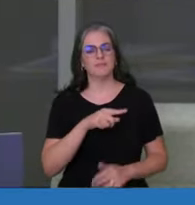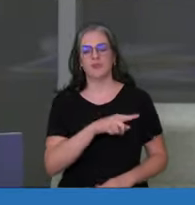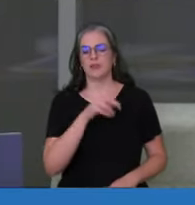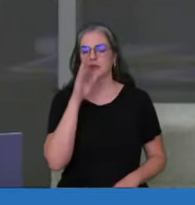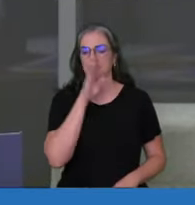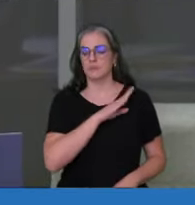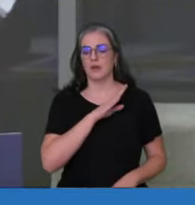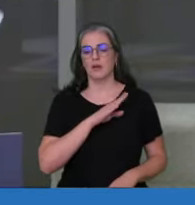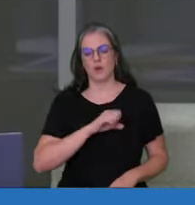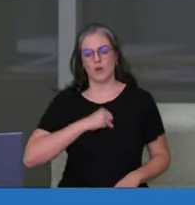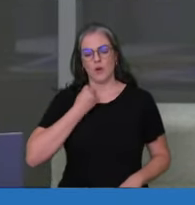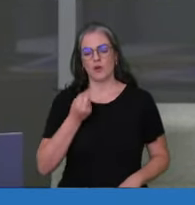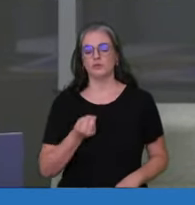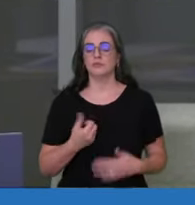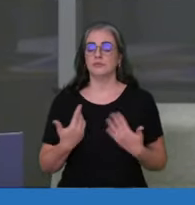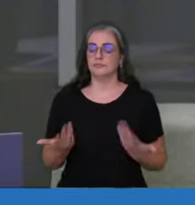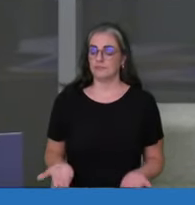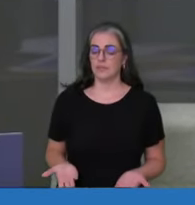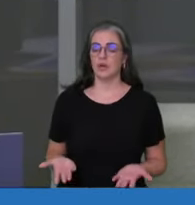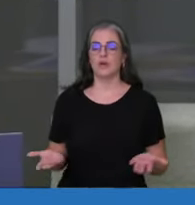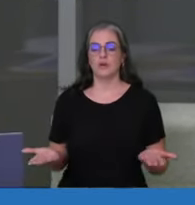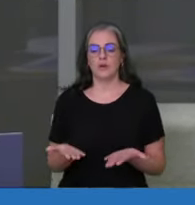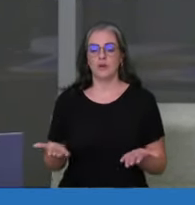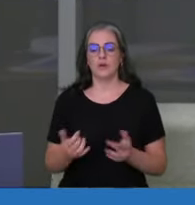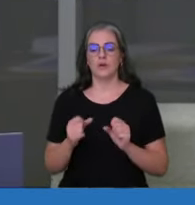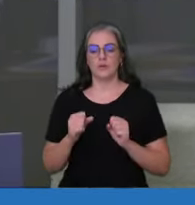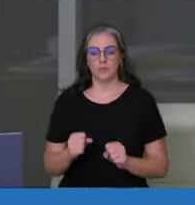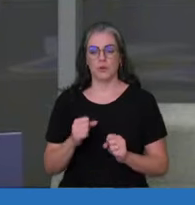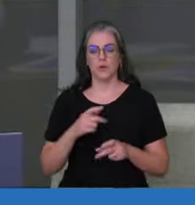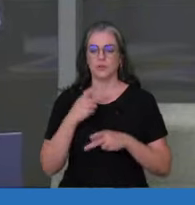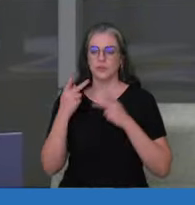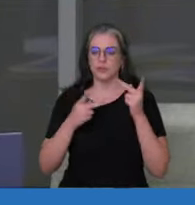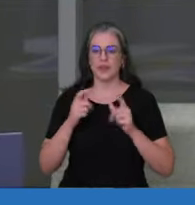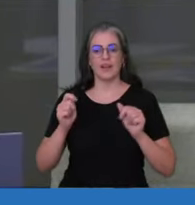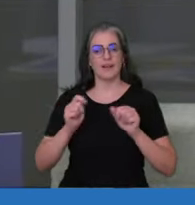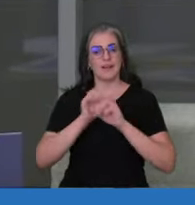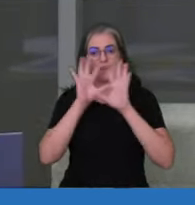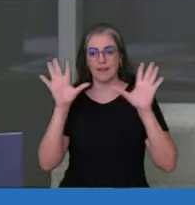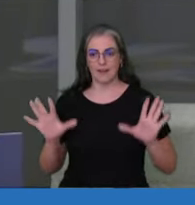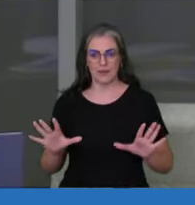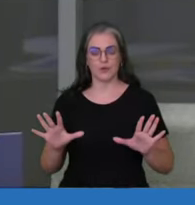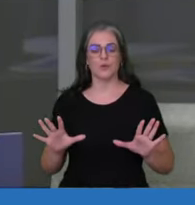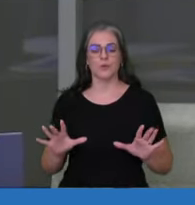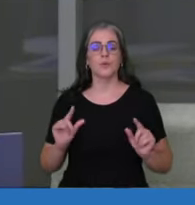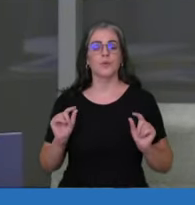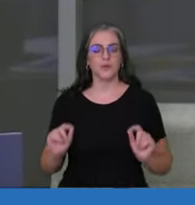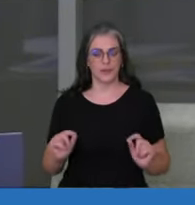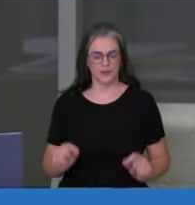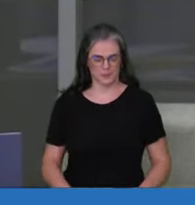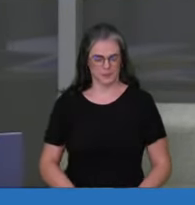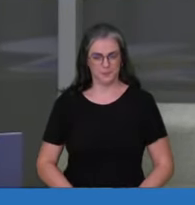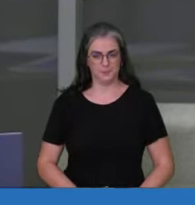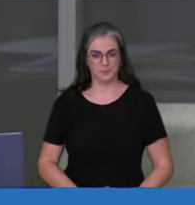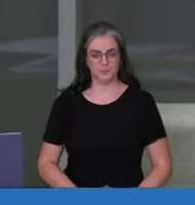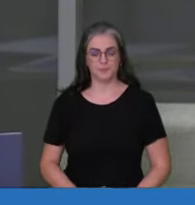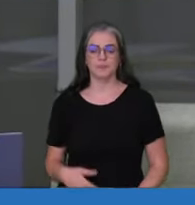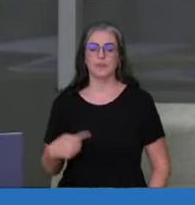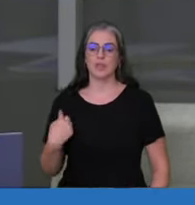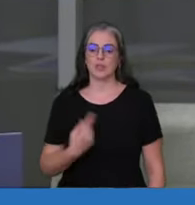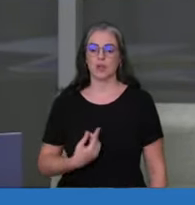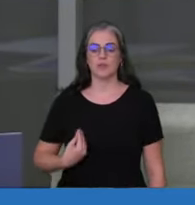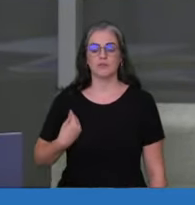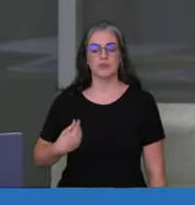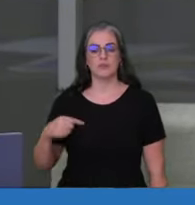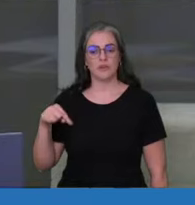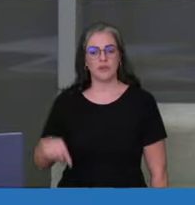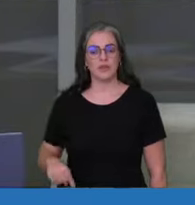esse ódio. Por isso a gente pode dizer em alto e bom som, nós estamos aqui para saudar o que